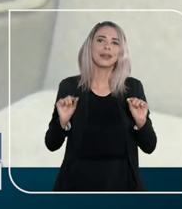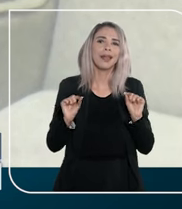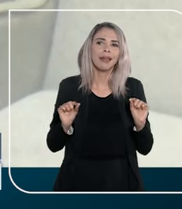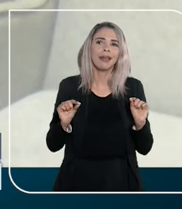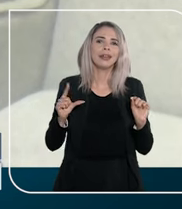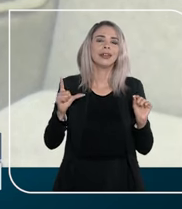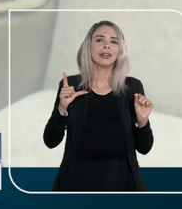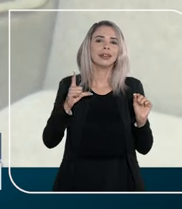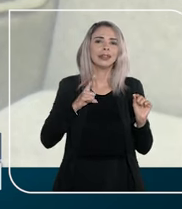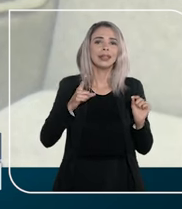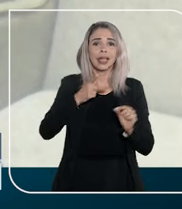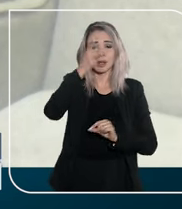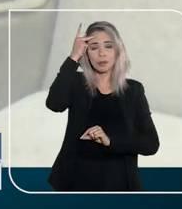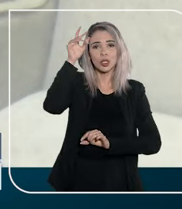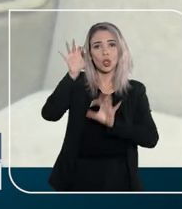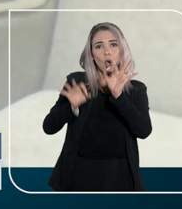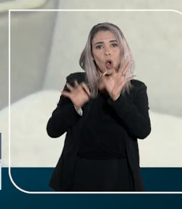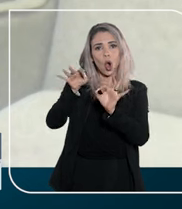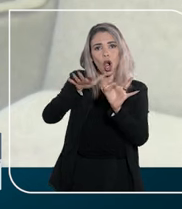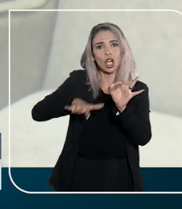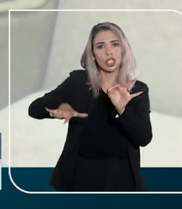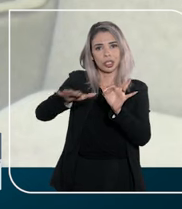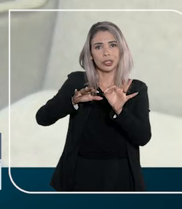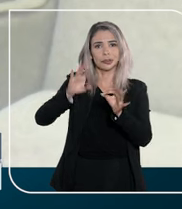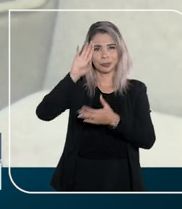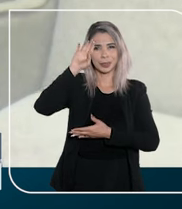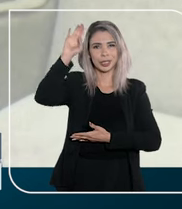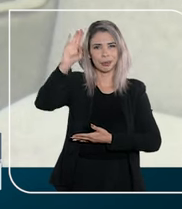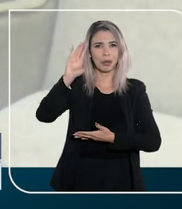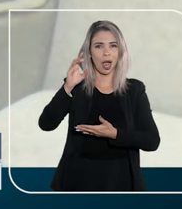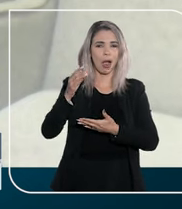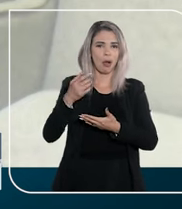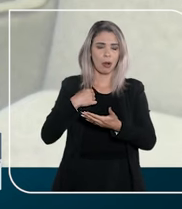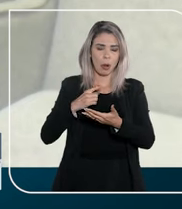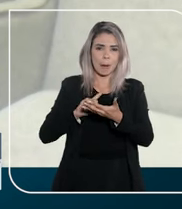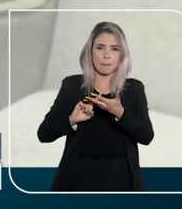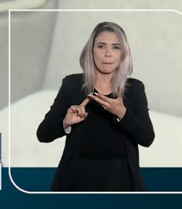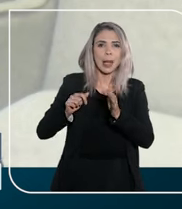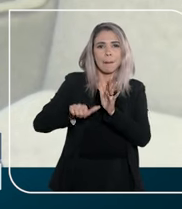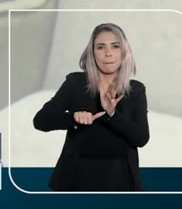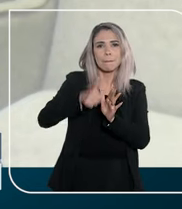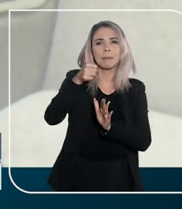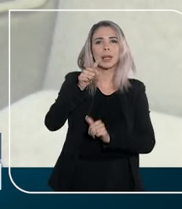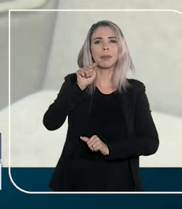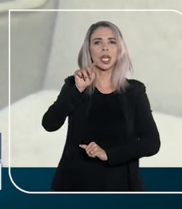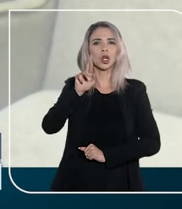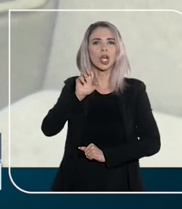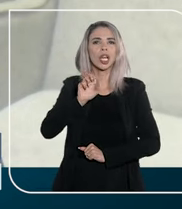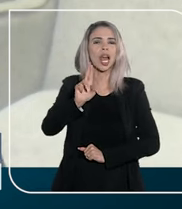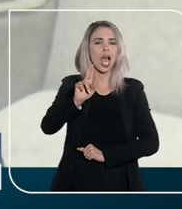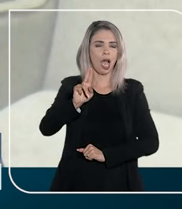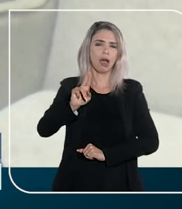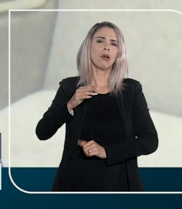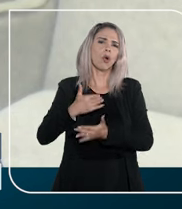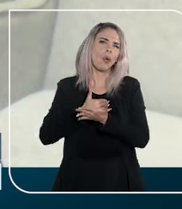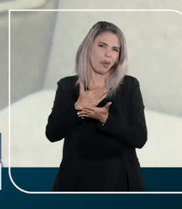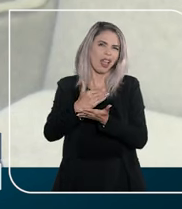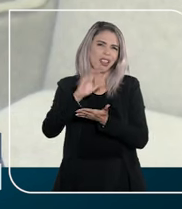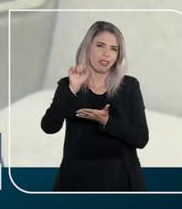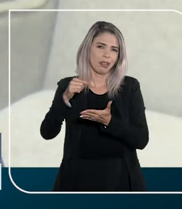leva o Poder Judiciário, principalmente nas suas instâncias iniciais, né? A, muitas vezes,